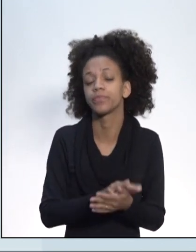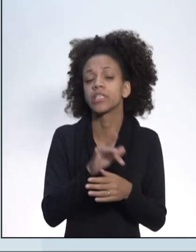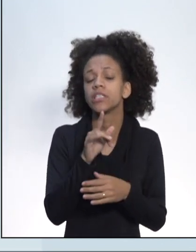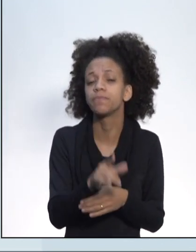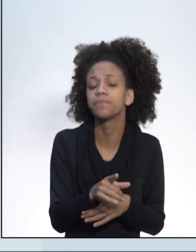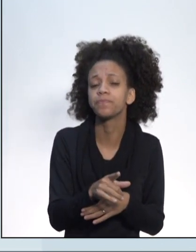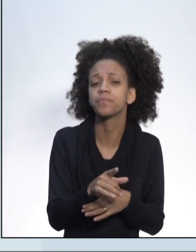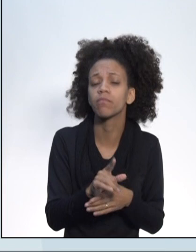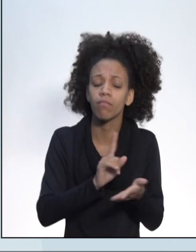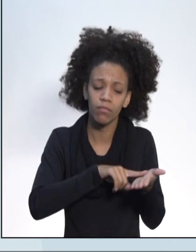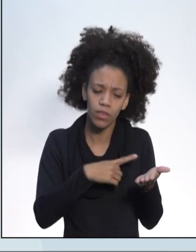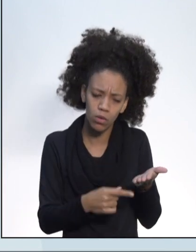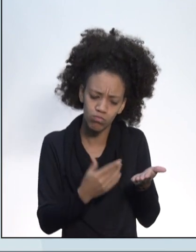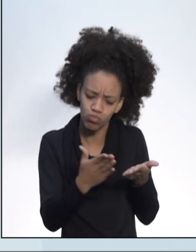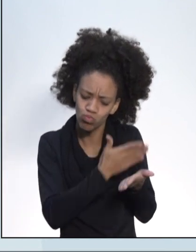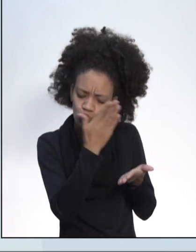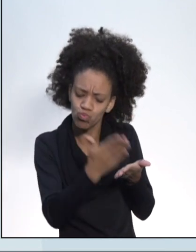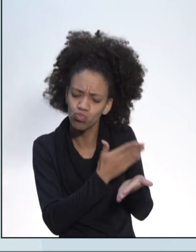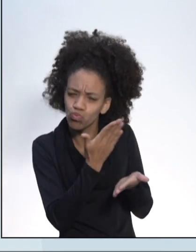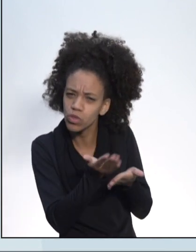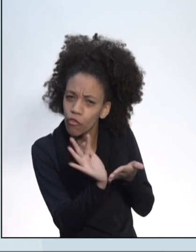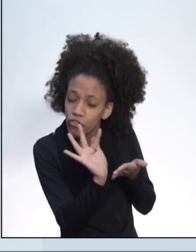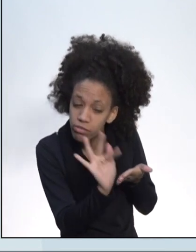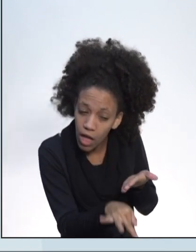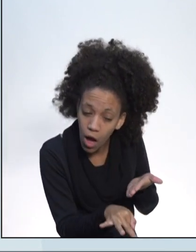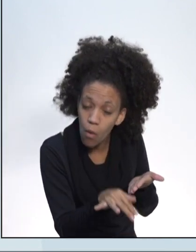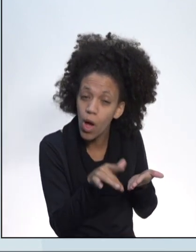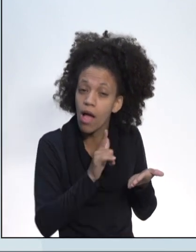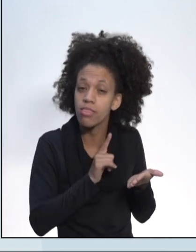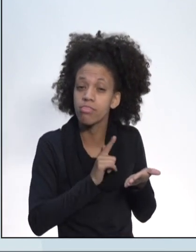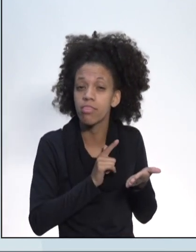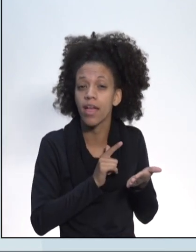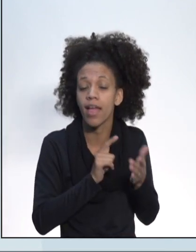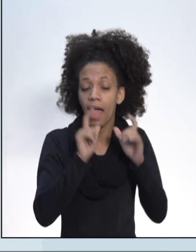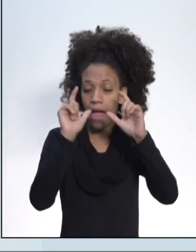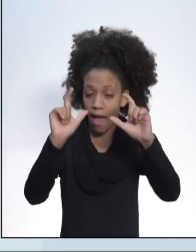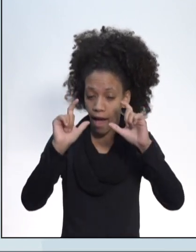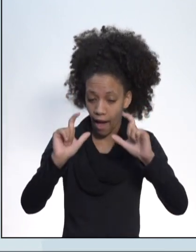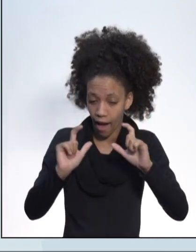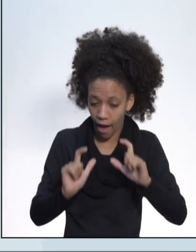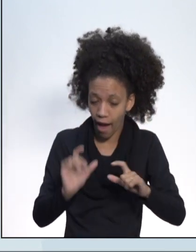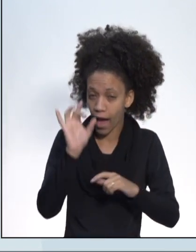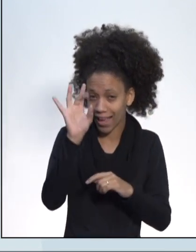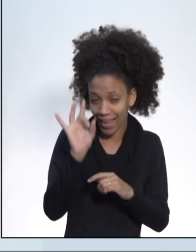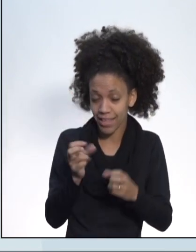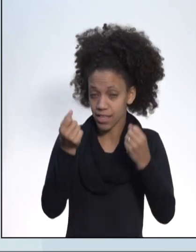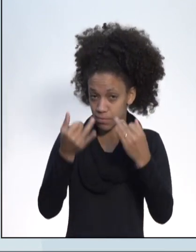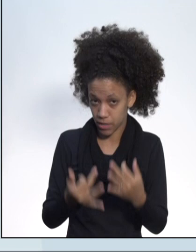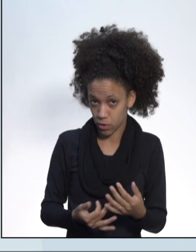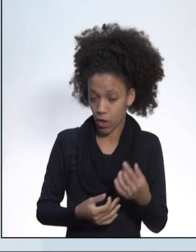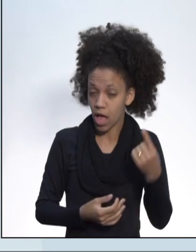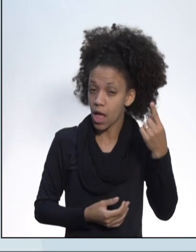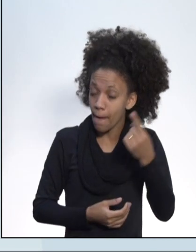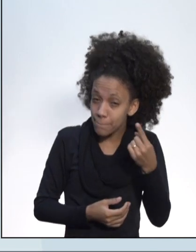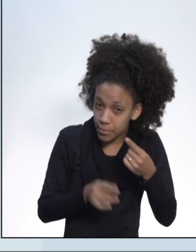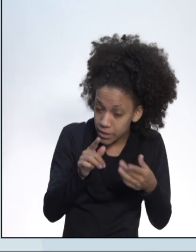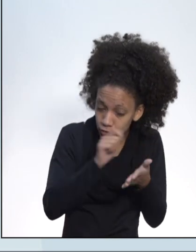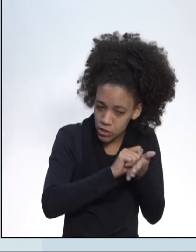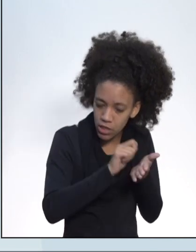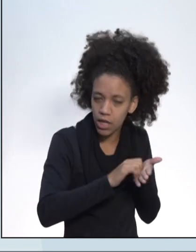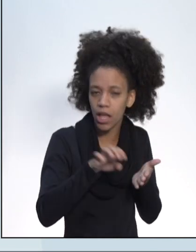no final das páginas, tem cada uma dessas competências explicando cada uma delas. Então, primeira coisa que vocês vão